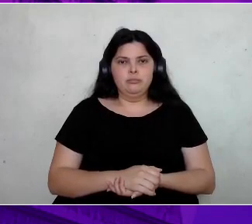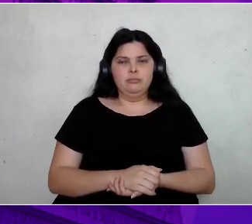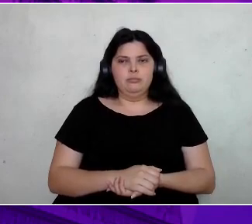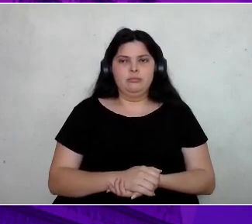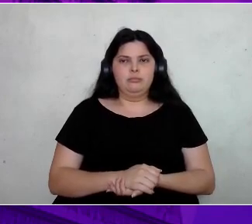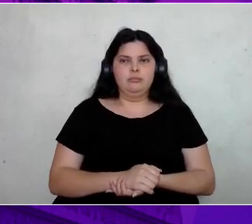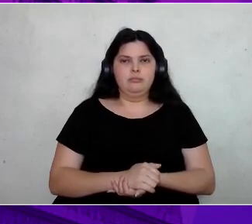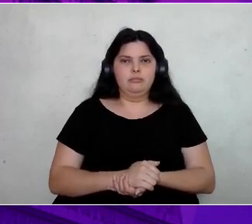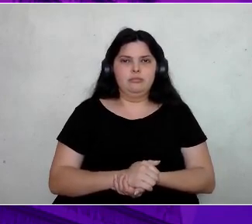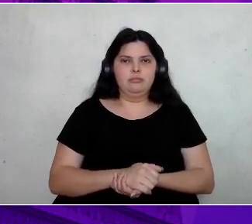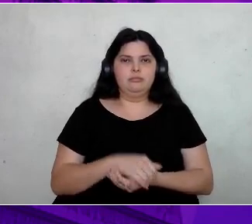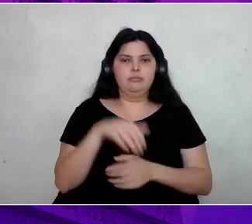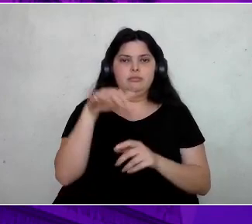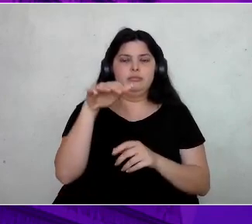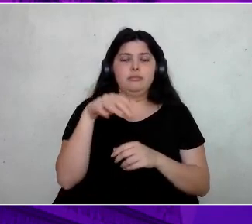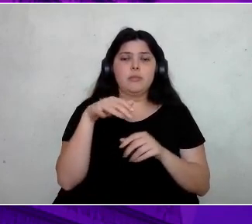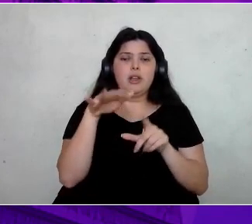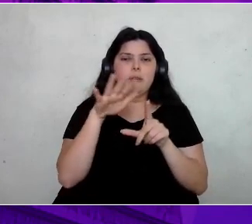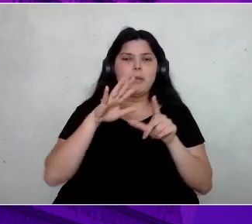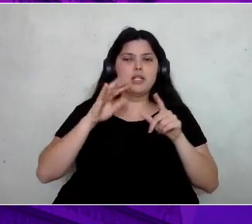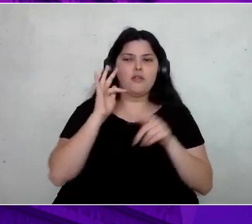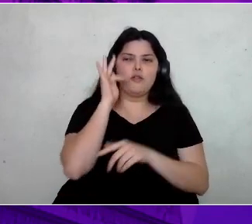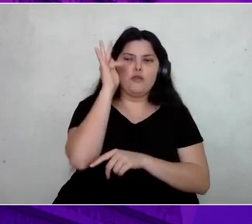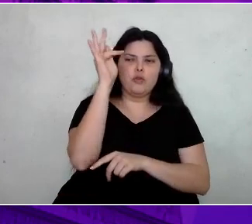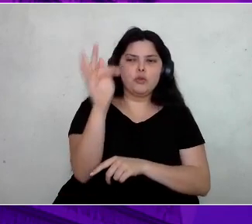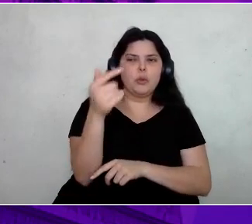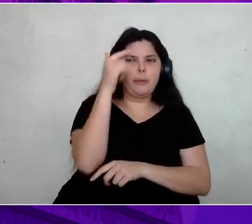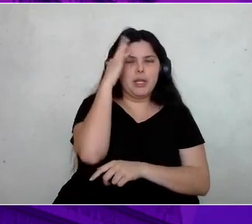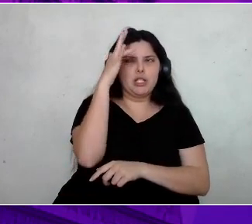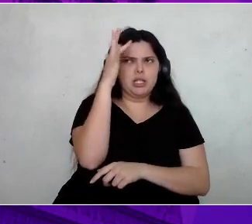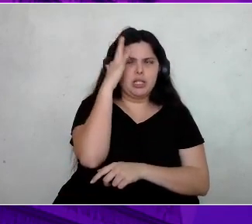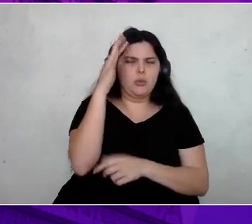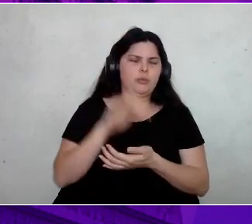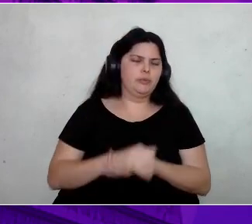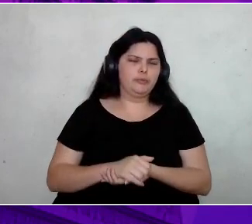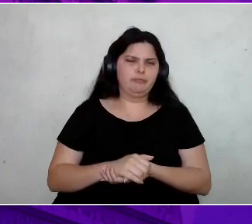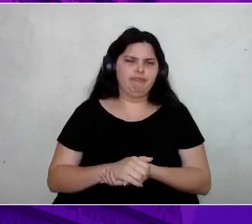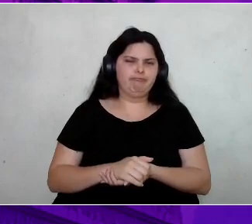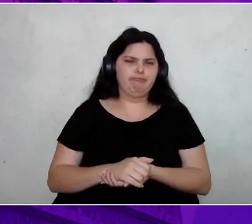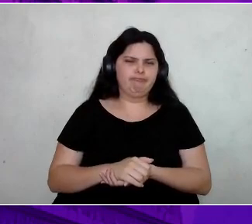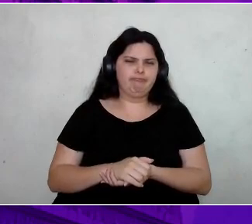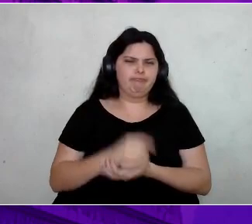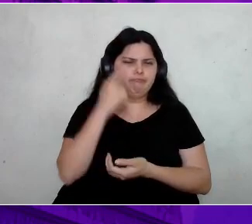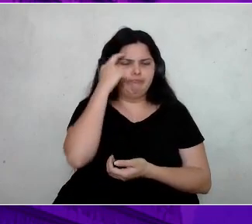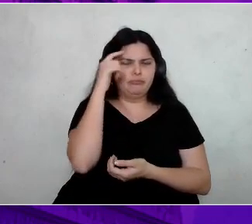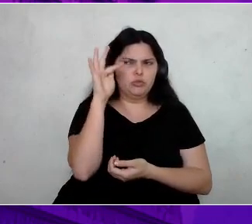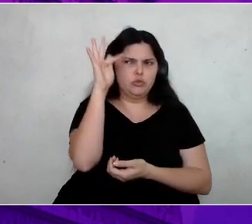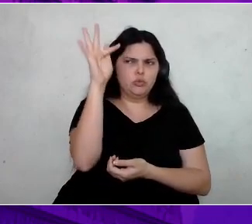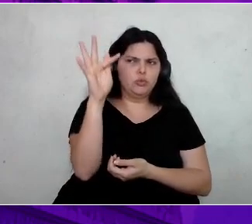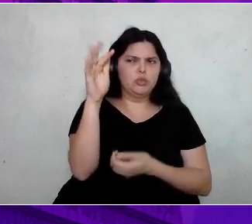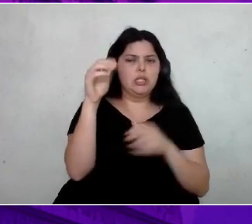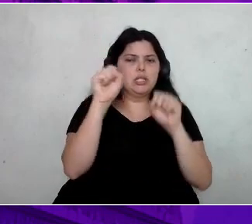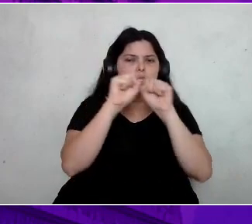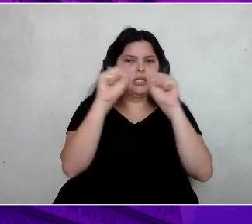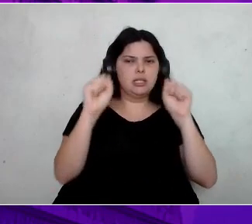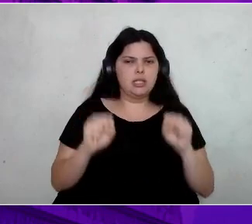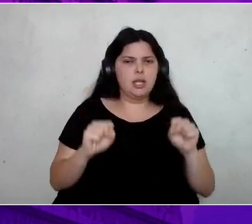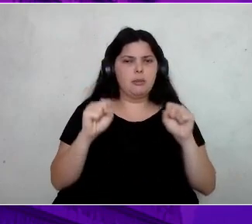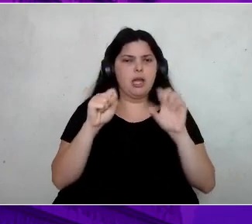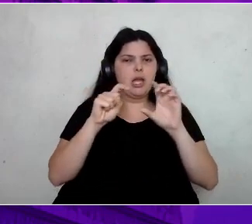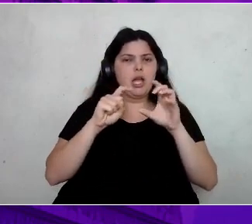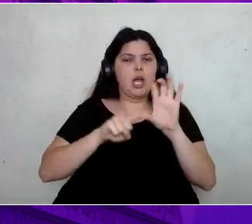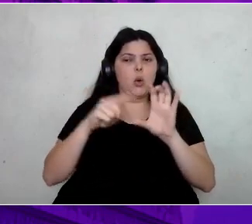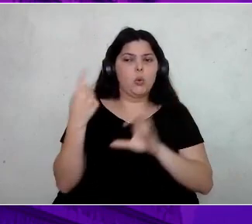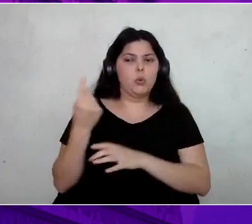Esse um pouquinho mais futurista, mas não tanto assim. Digamos que eu tenho um sistema de condução autônoma para o